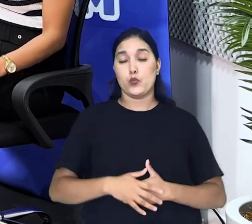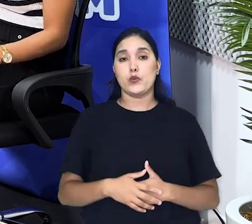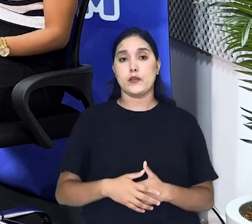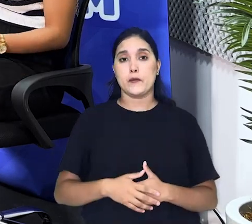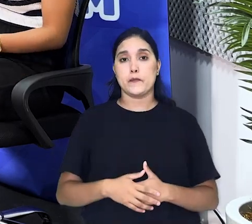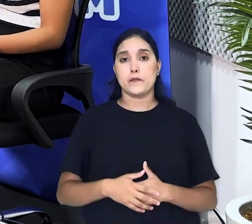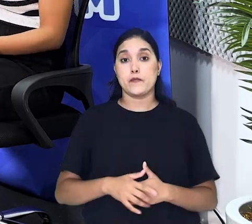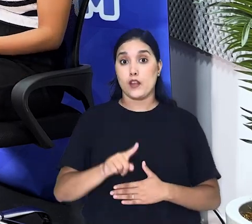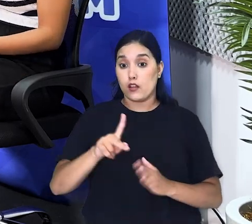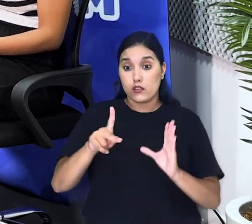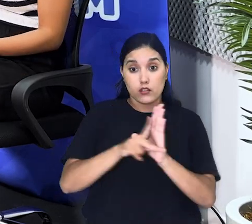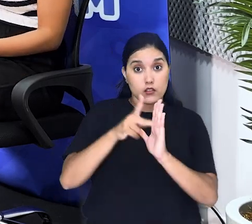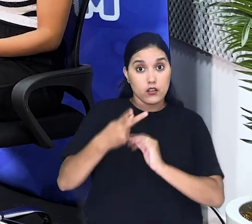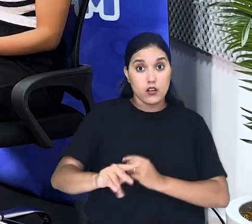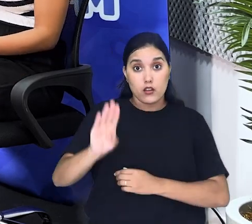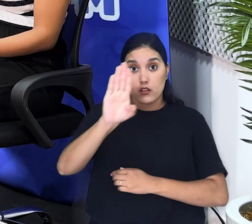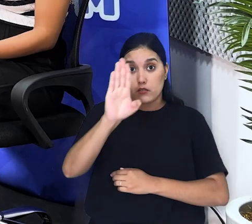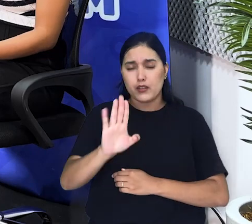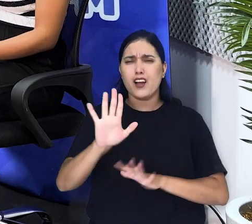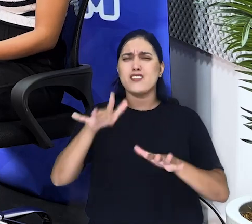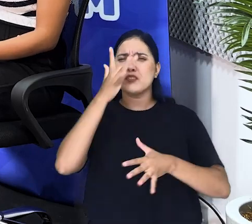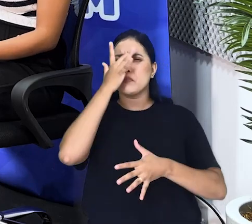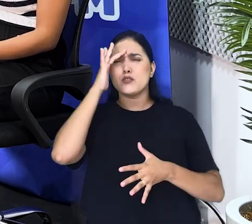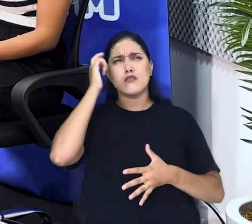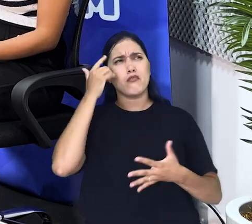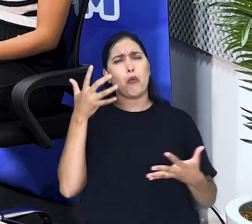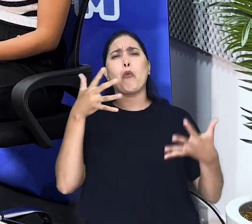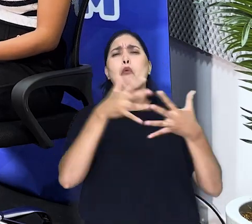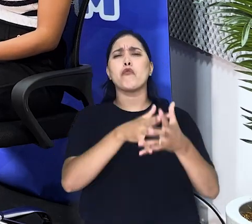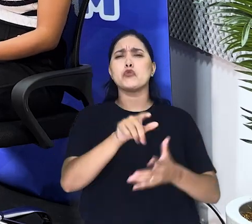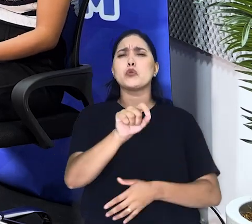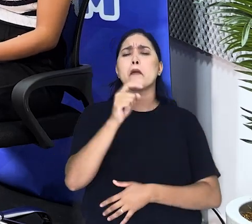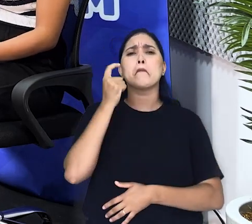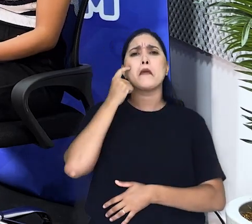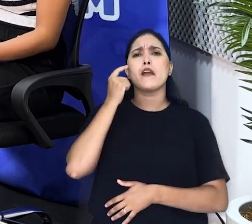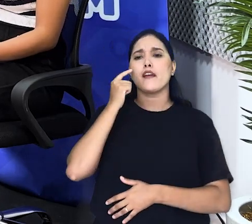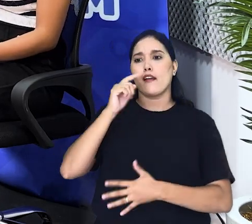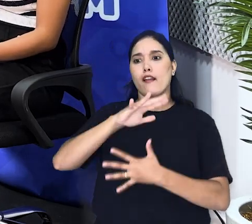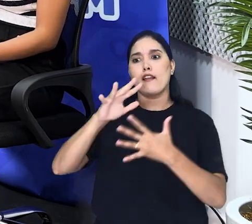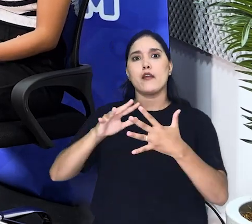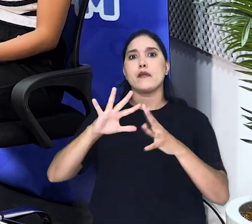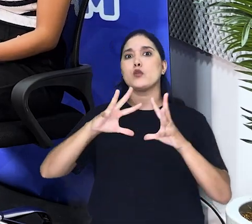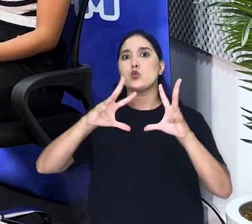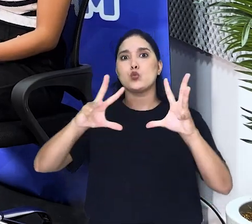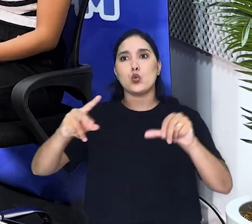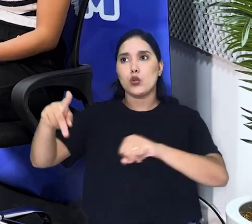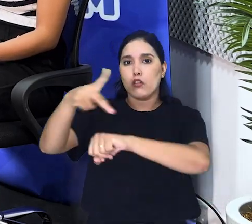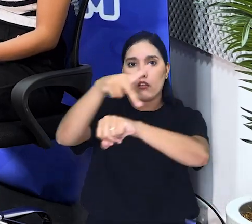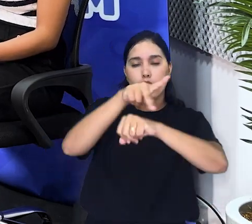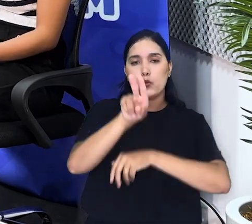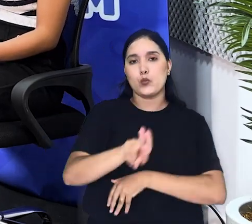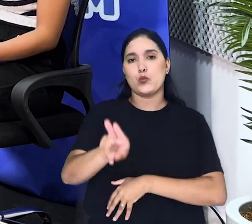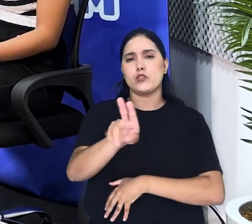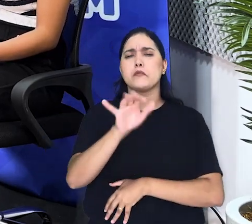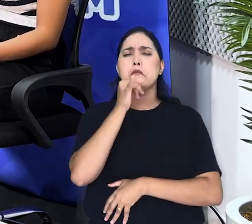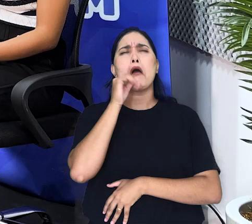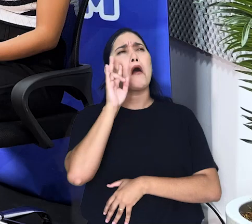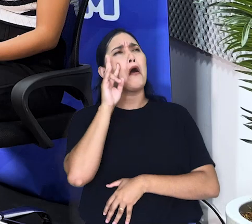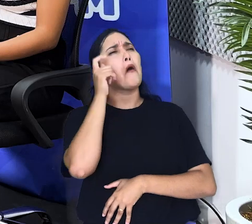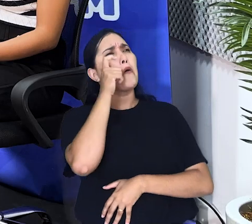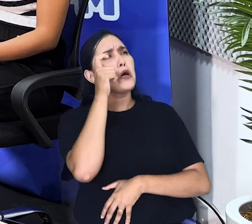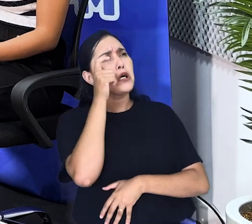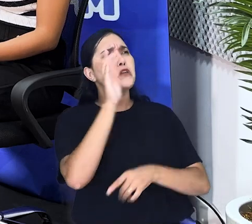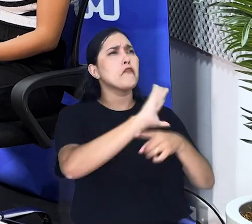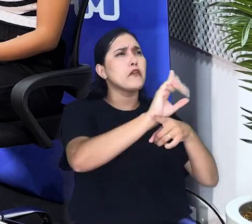surdo, ele faz uso dela de forma que ele vai depender dela para tudo, né? Mas não é todo surdo que vai